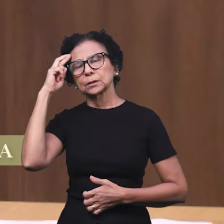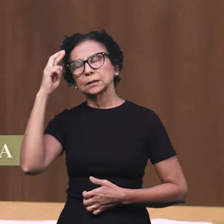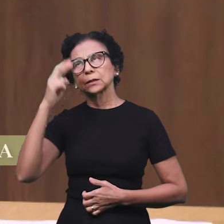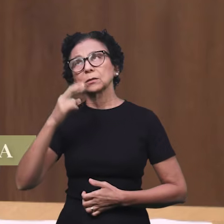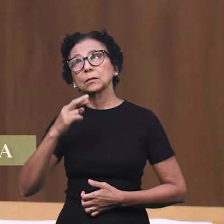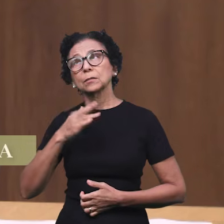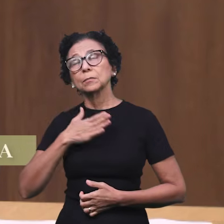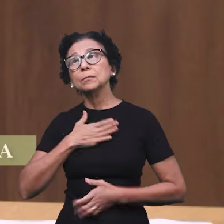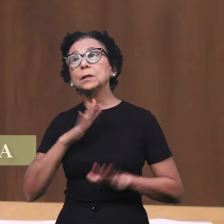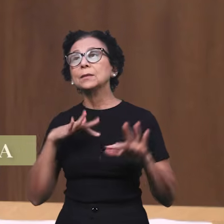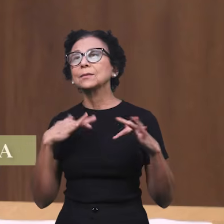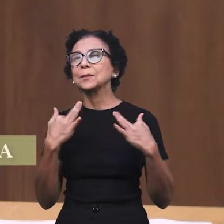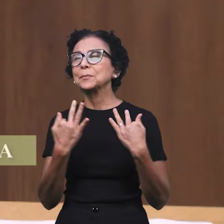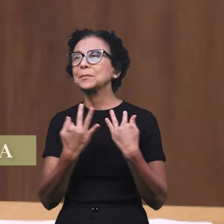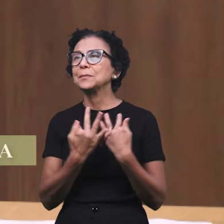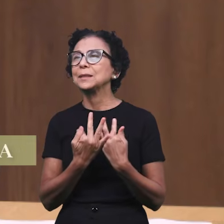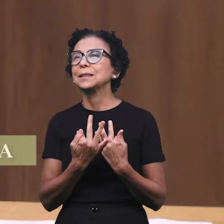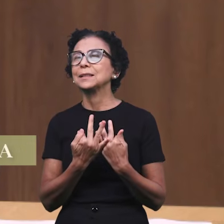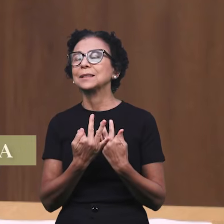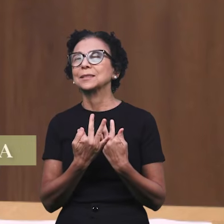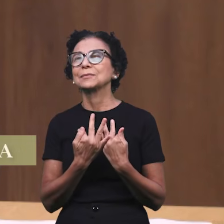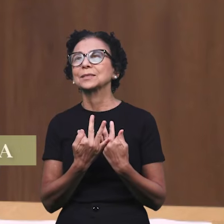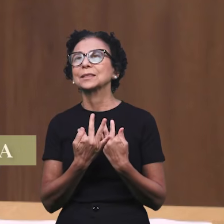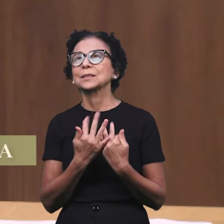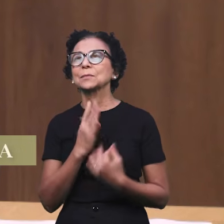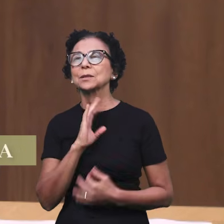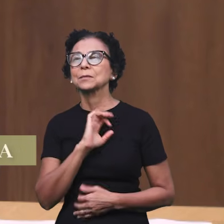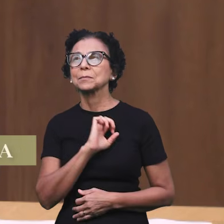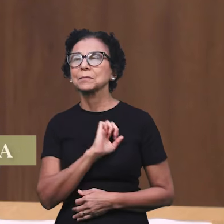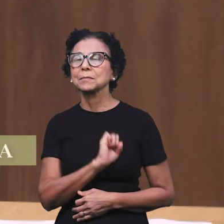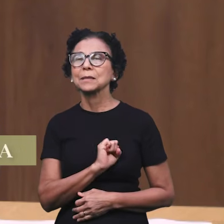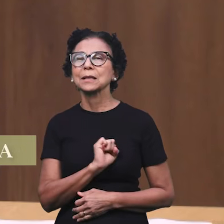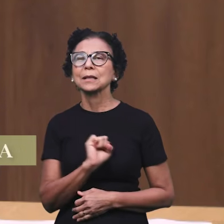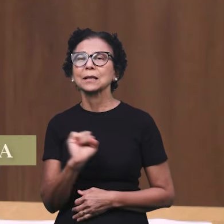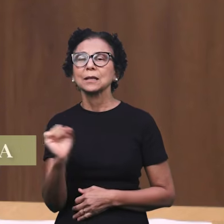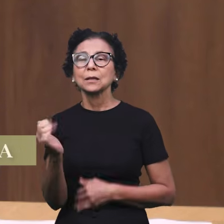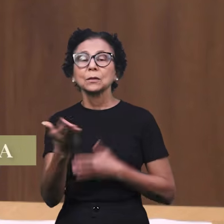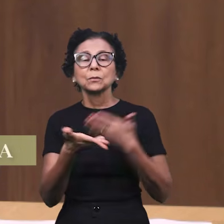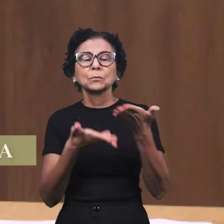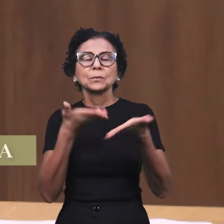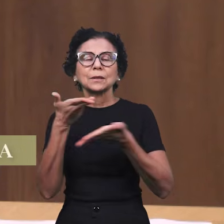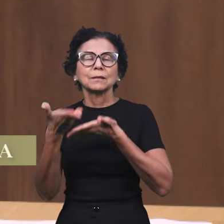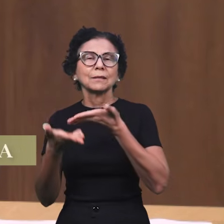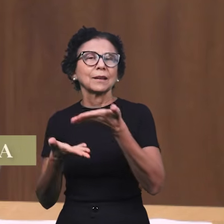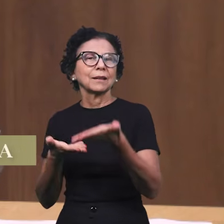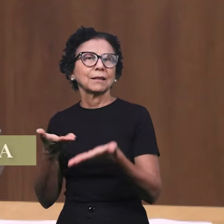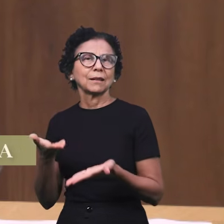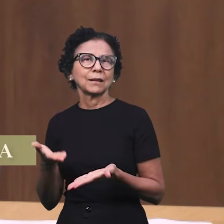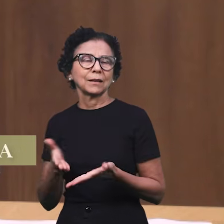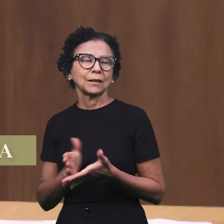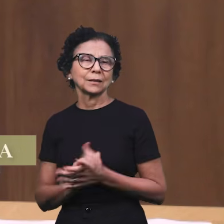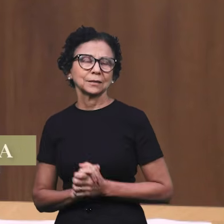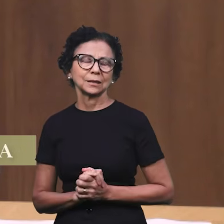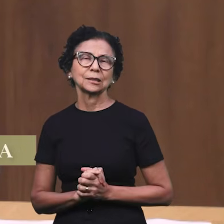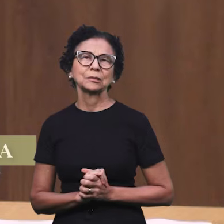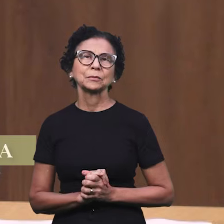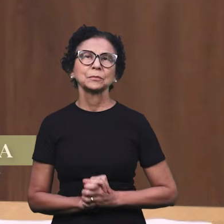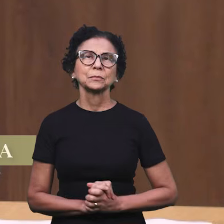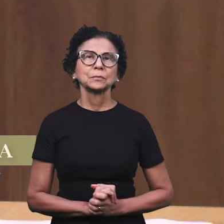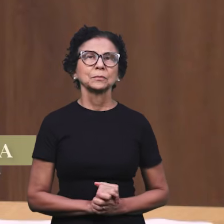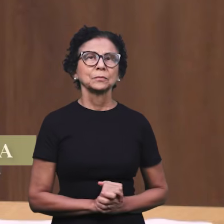por parte do meu esposo ou daqueles com quem eu convivo, né? Para servas aí que ainda